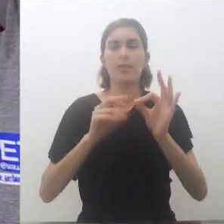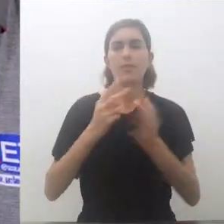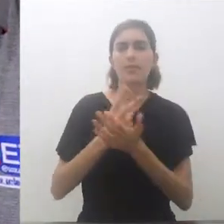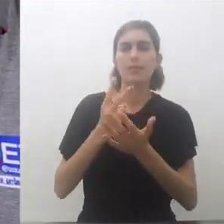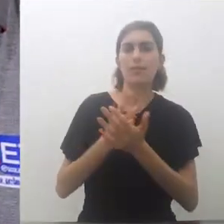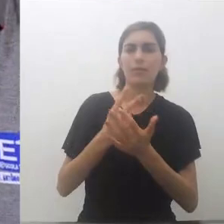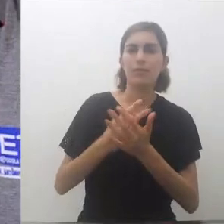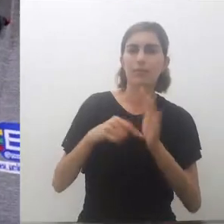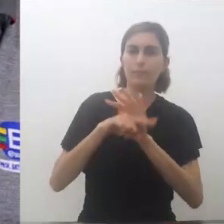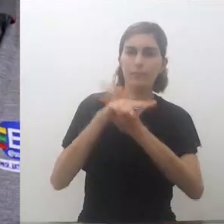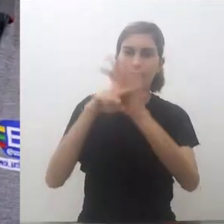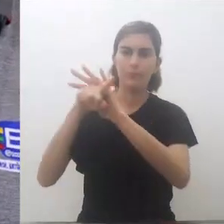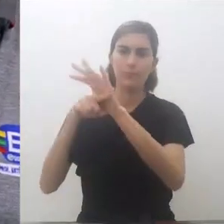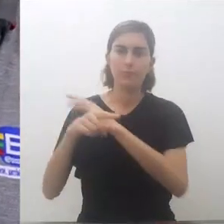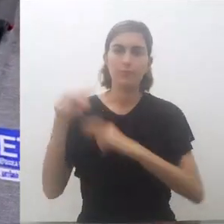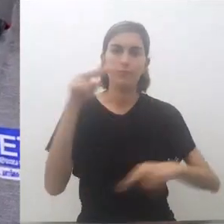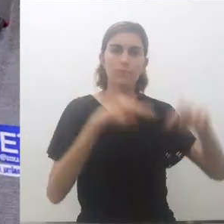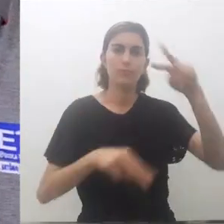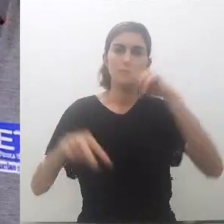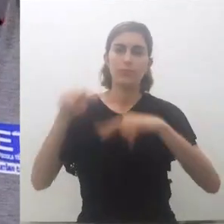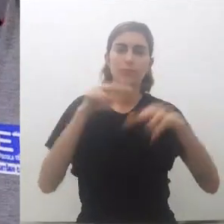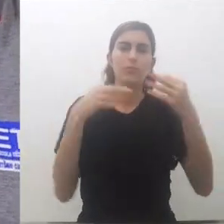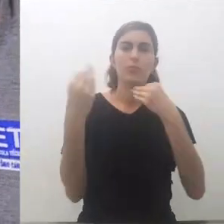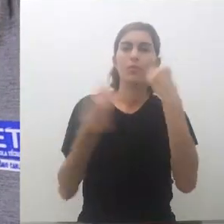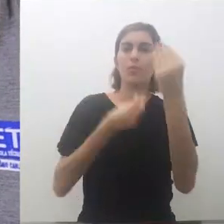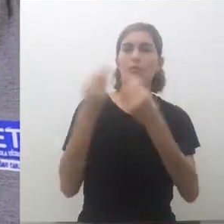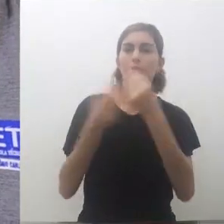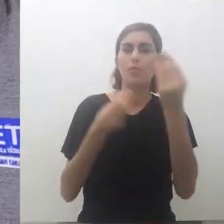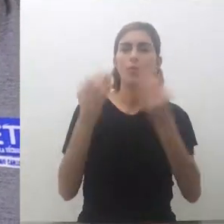análise visual de composição,